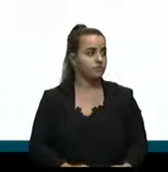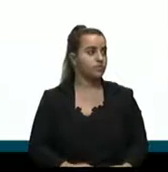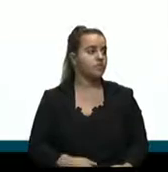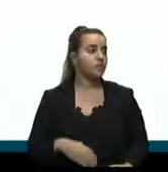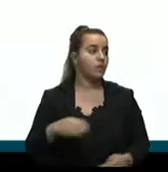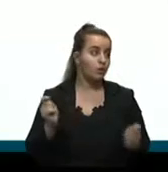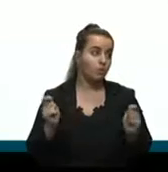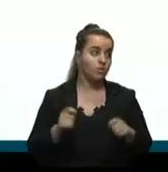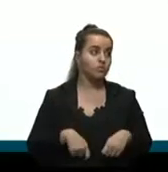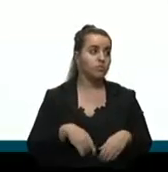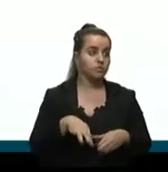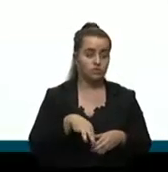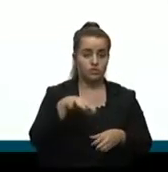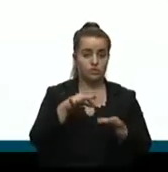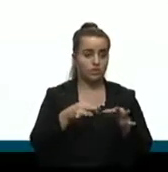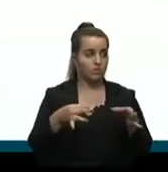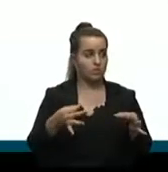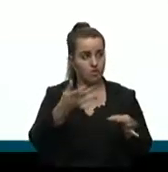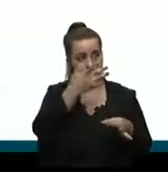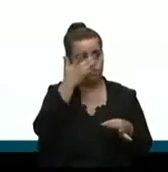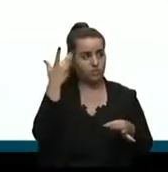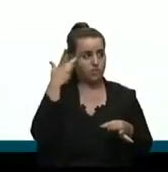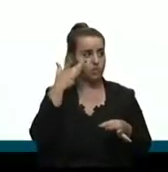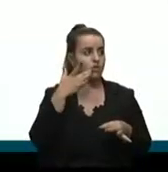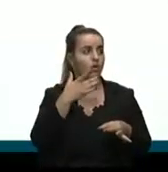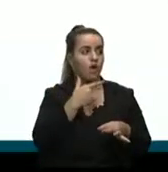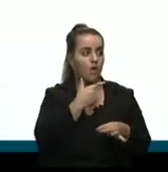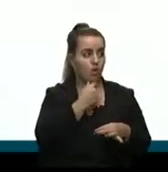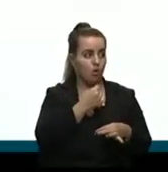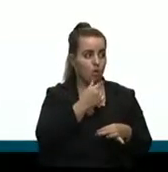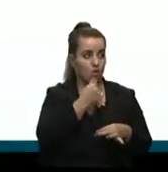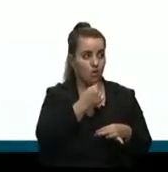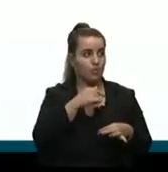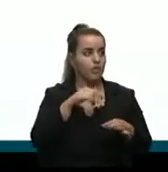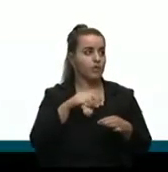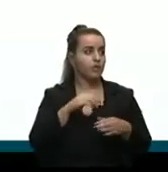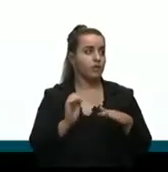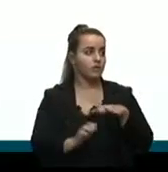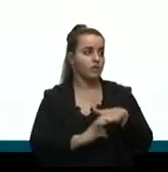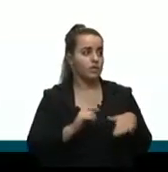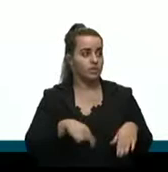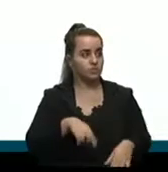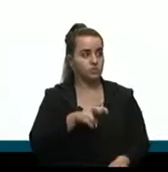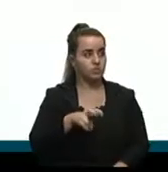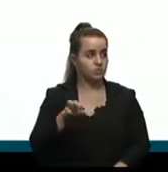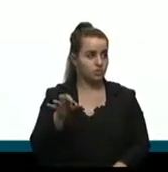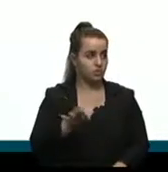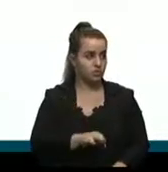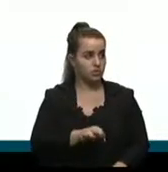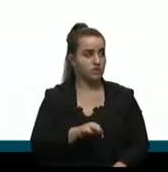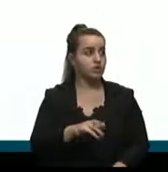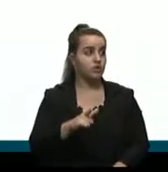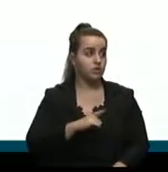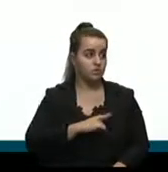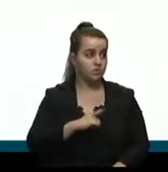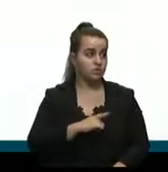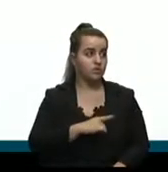Então, a probabilidade de sortear um funcionário do sexo masculino na empresa M é de